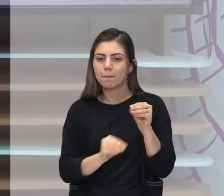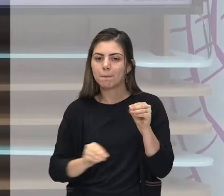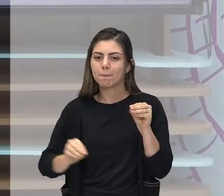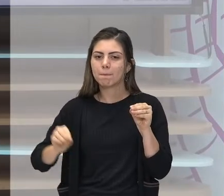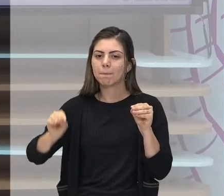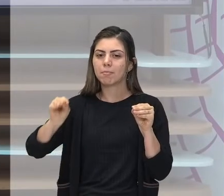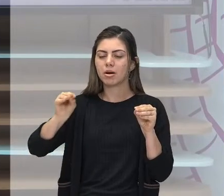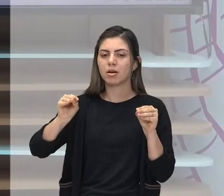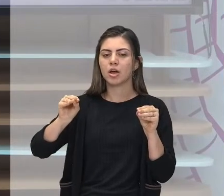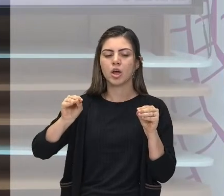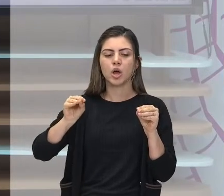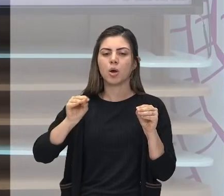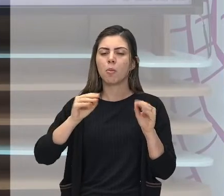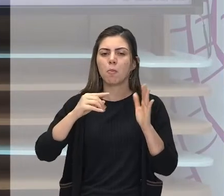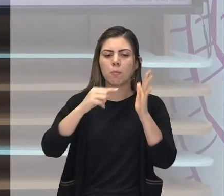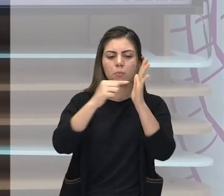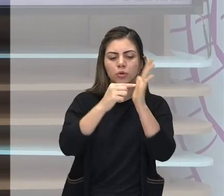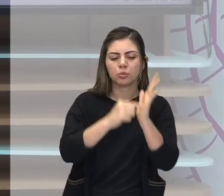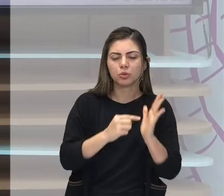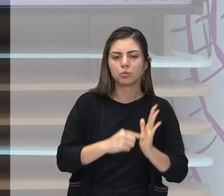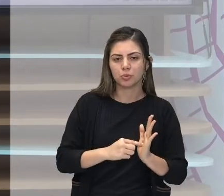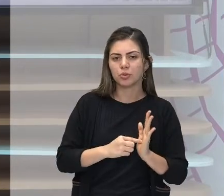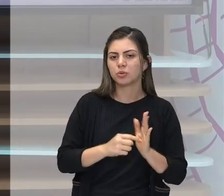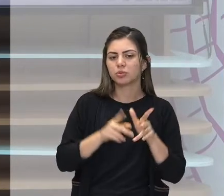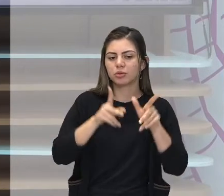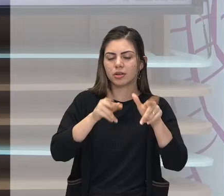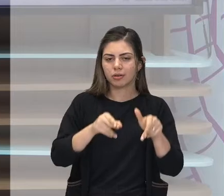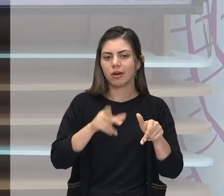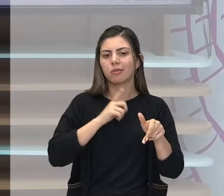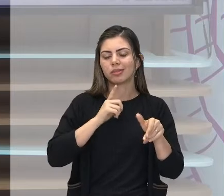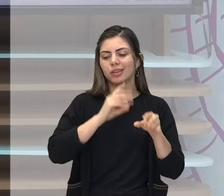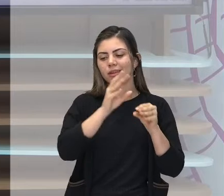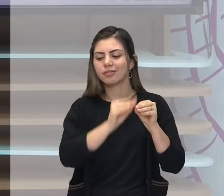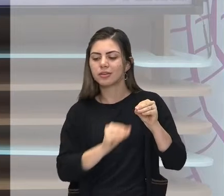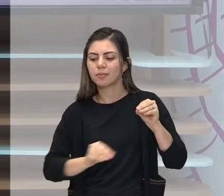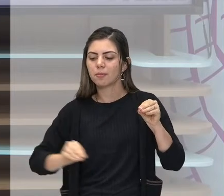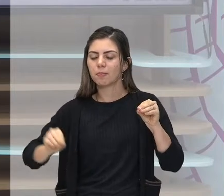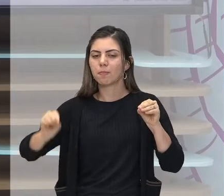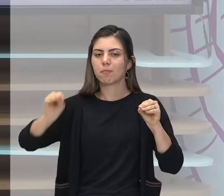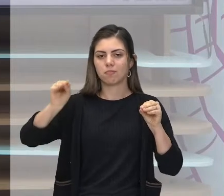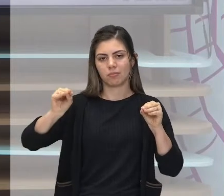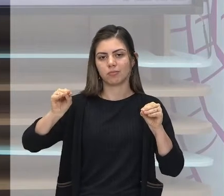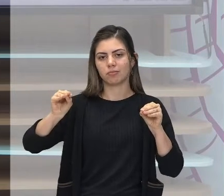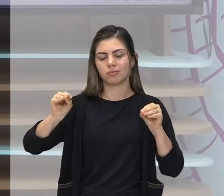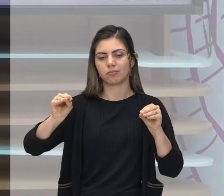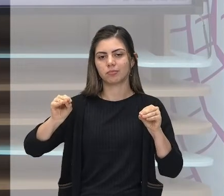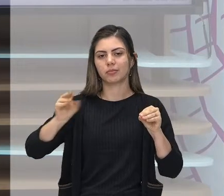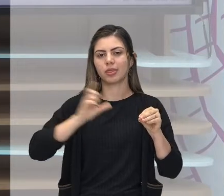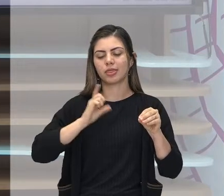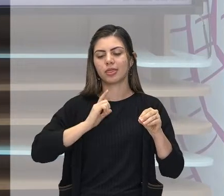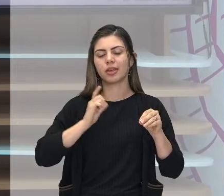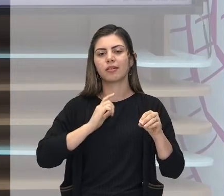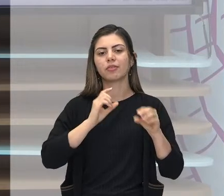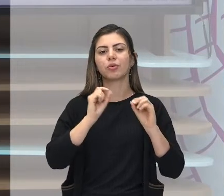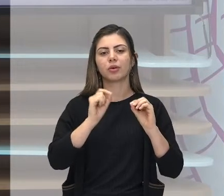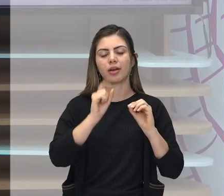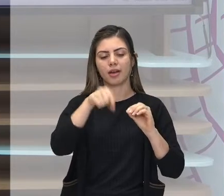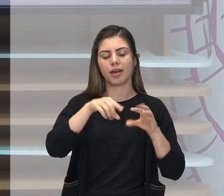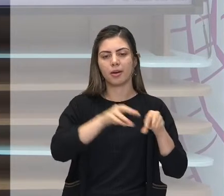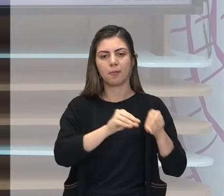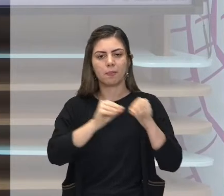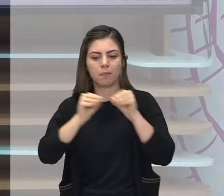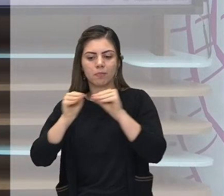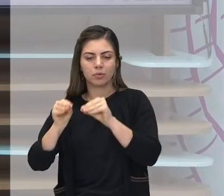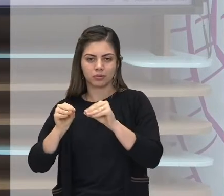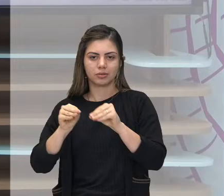direção. Todos os pontos que montaram aqui, né? Eles precisam manter, né, esse mesmo movimento. No caso aqui,